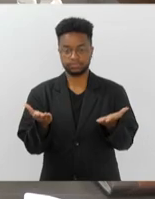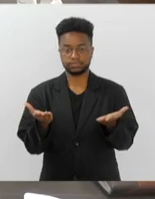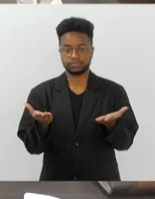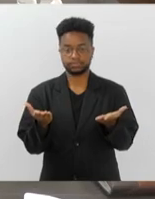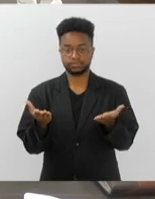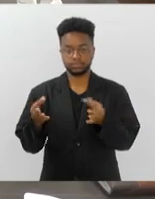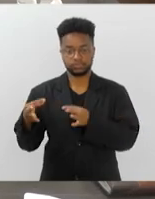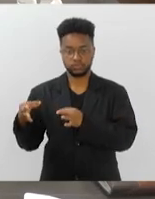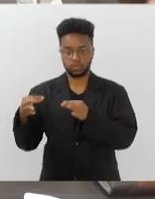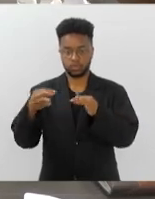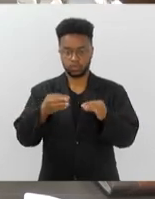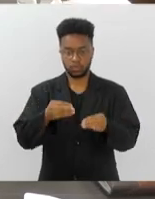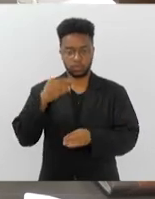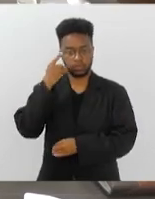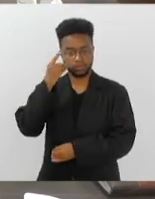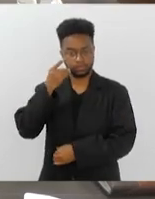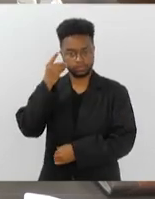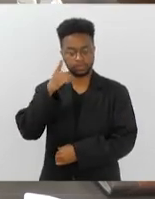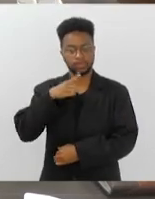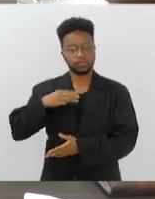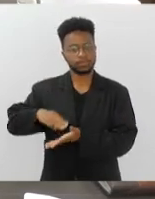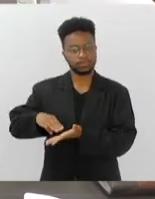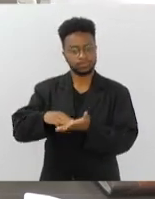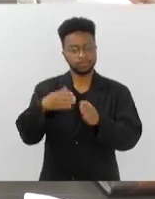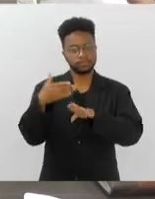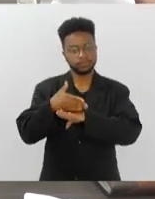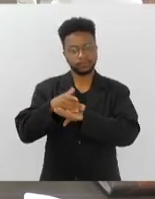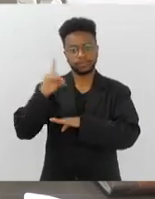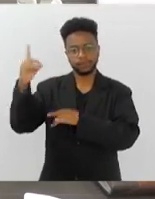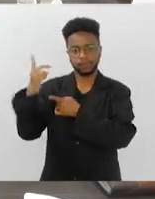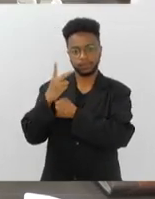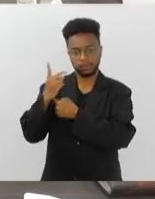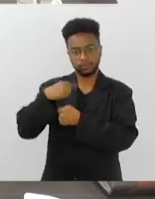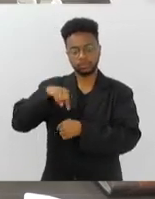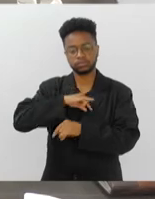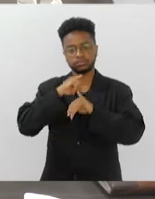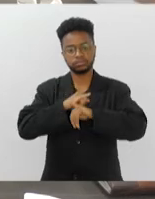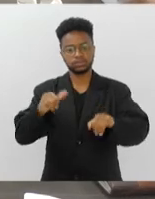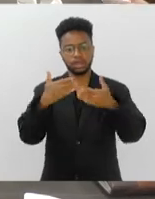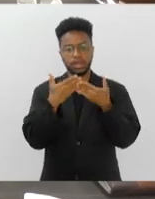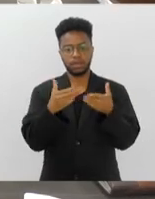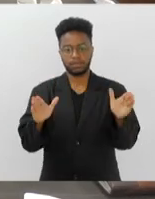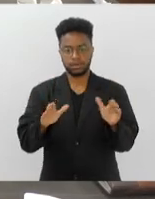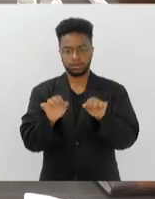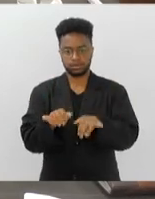Bom dia a todos. Havendo número legal sobre a proteção de Deus, declaro abertos os trabalhos.